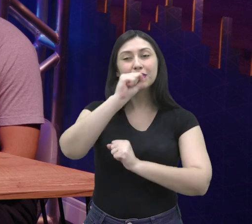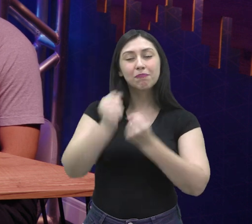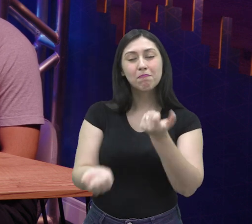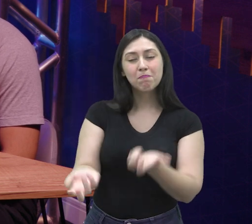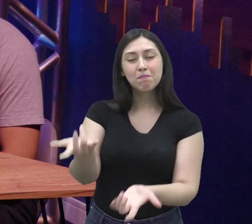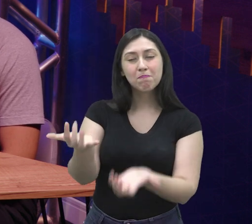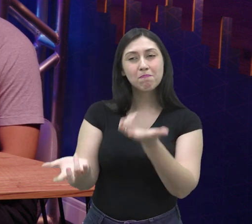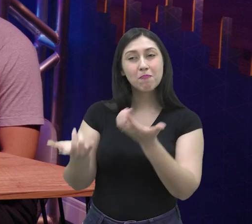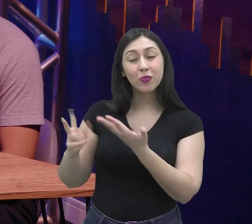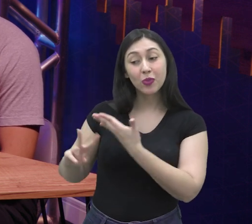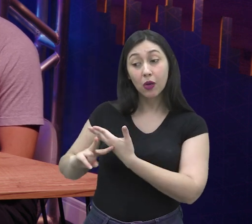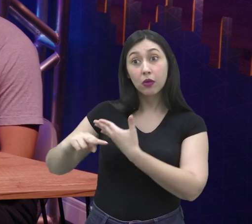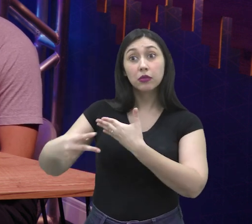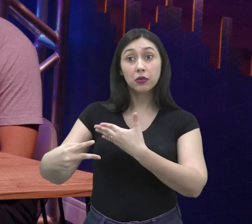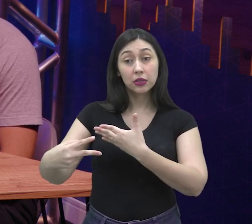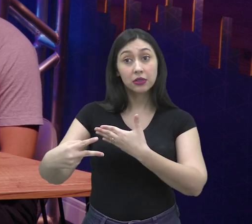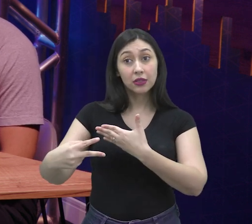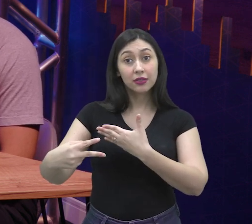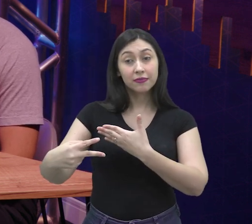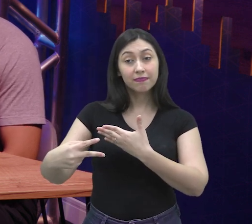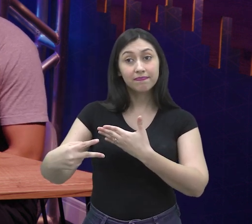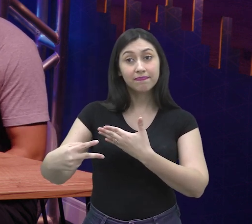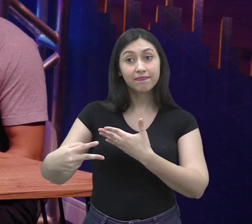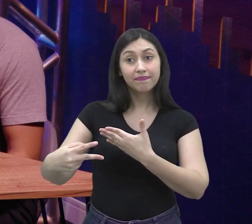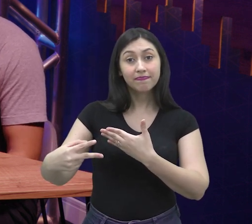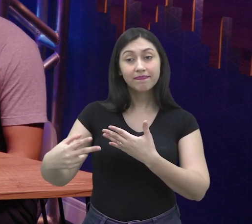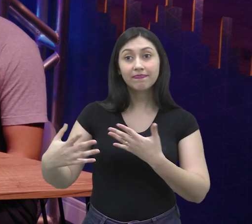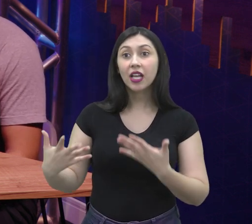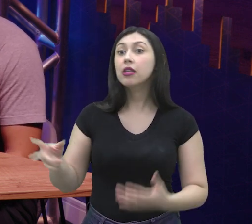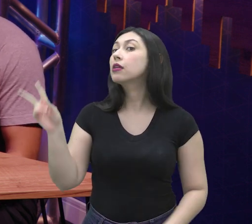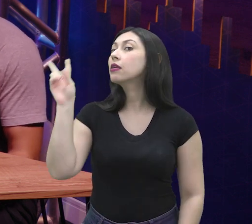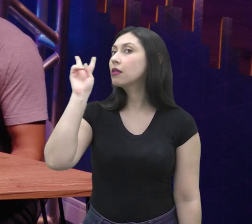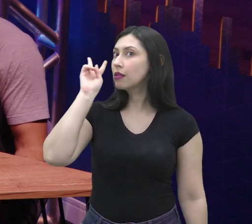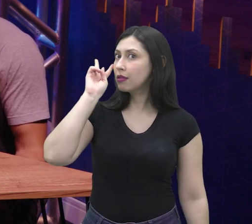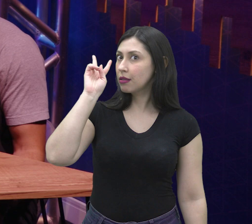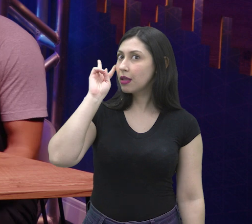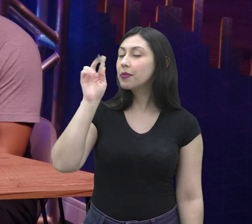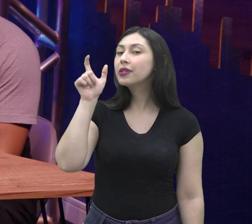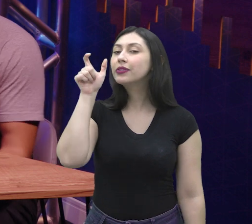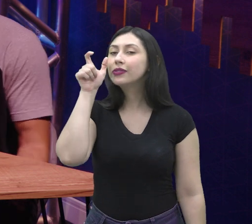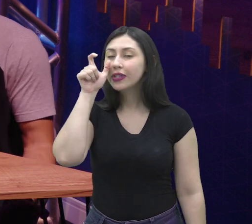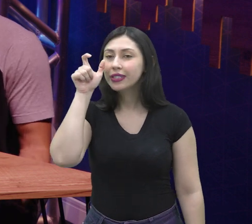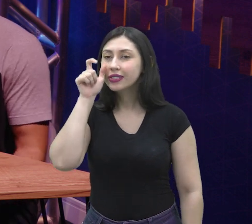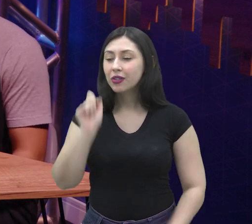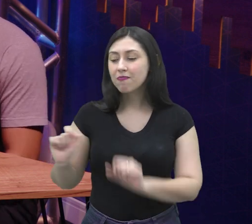as queimadas, o impacto delas aqui no programa. Não se esqueça aí de